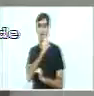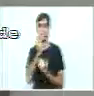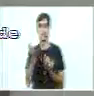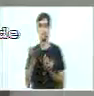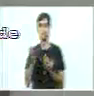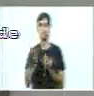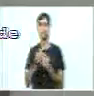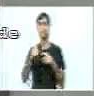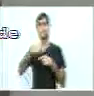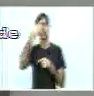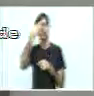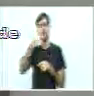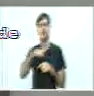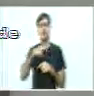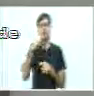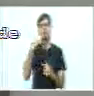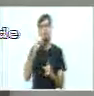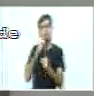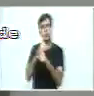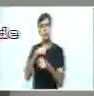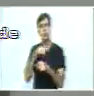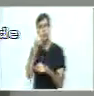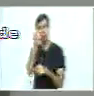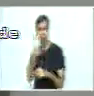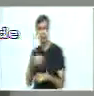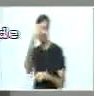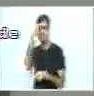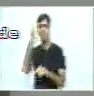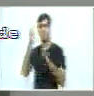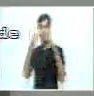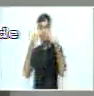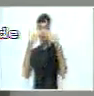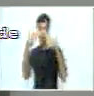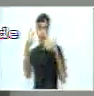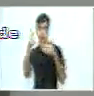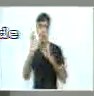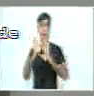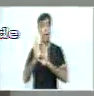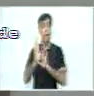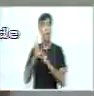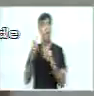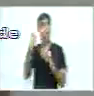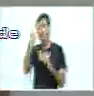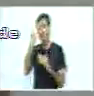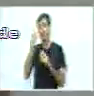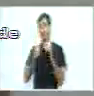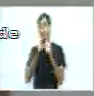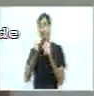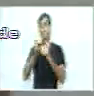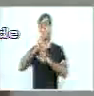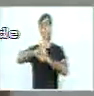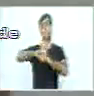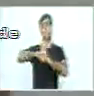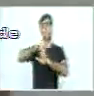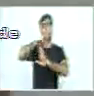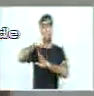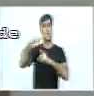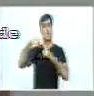a gente depara com alguns artistas se apresentando nas ruas, mas a gente não sabe quantos